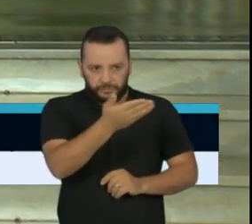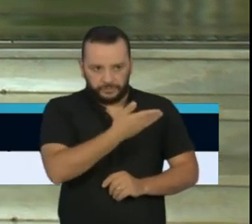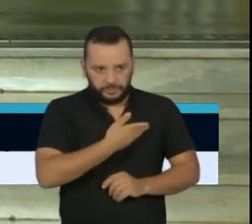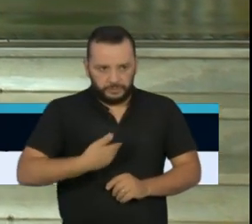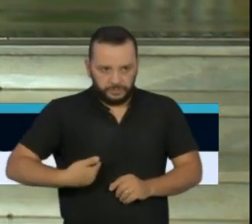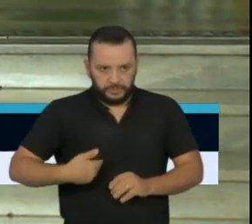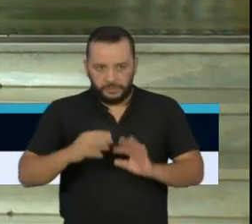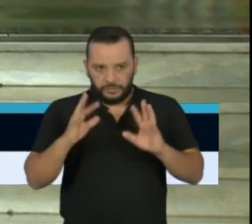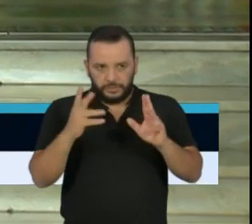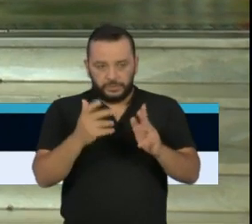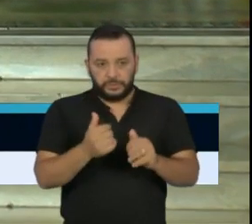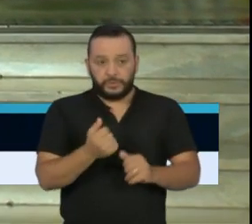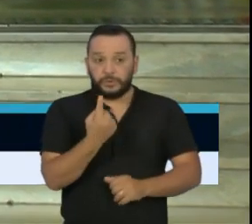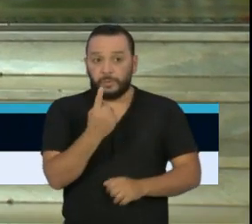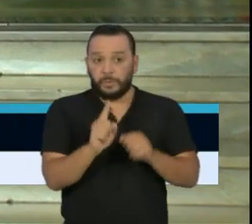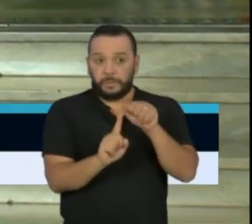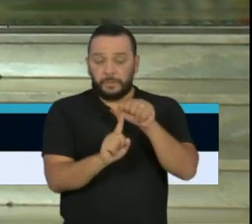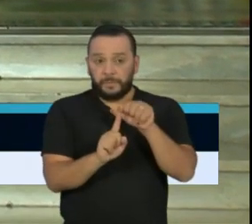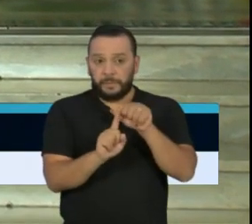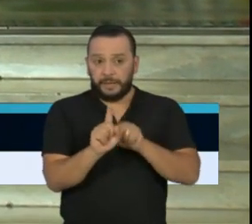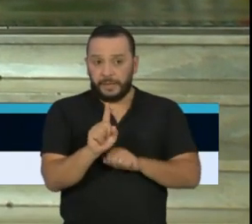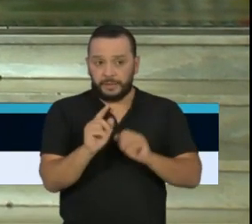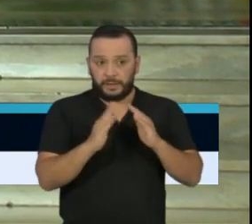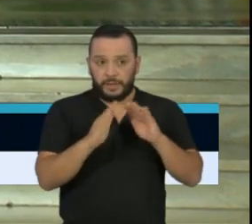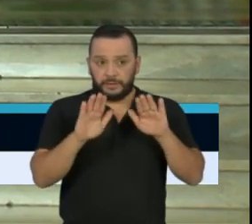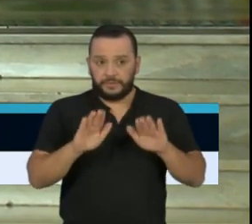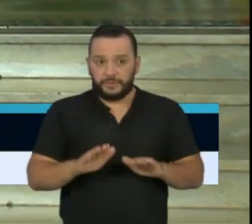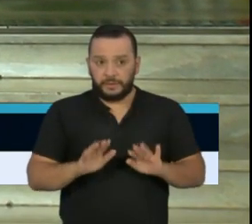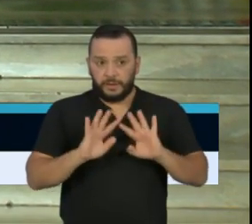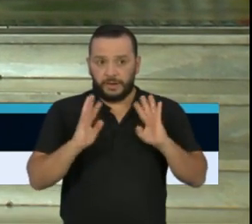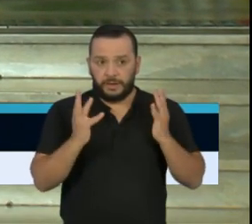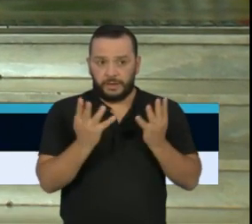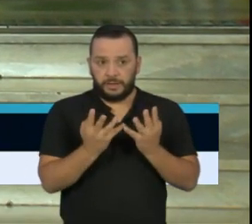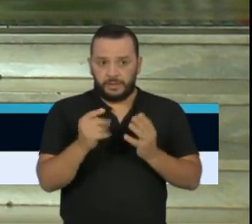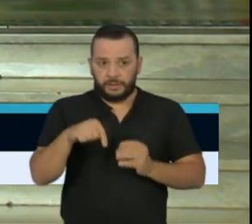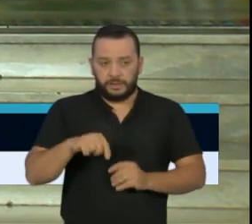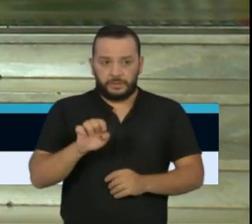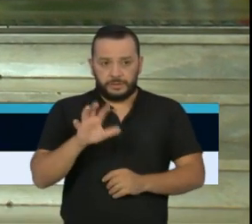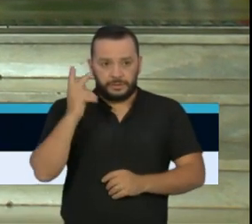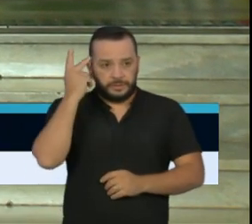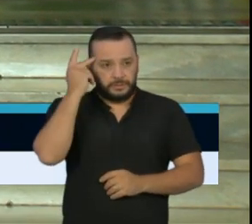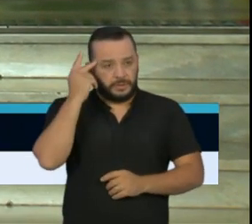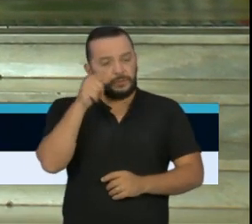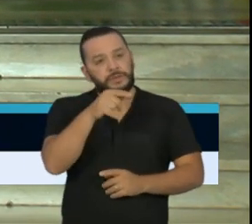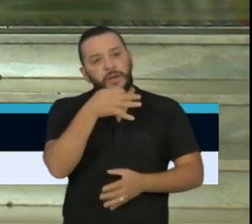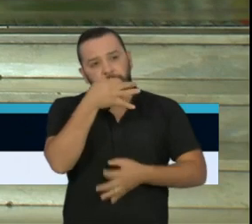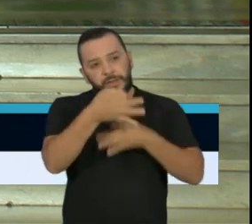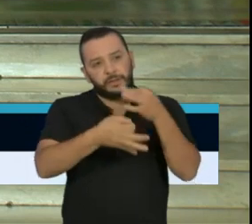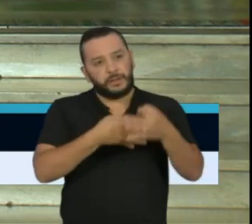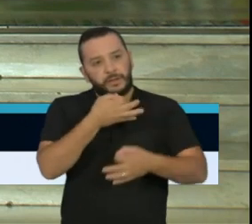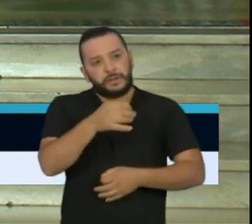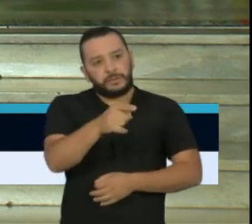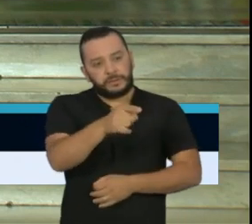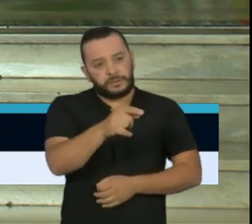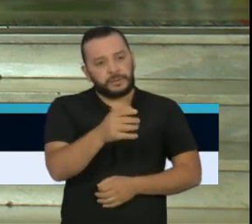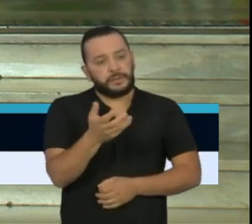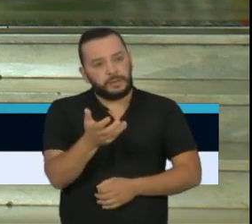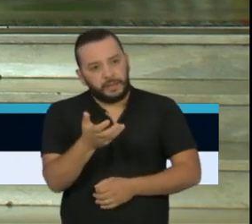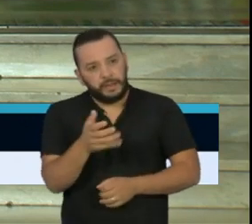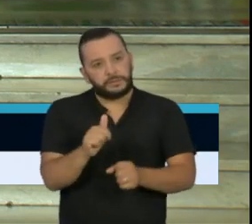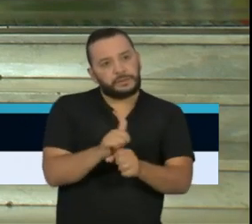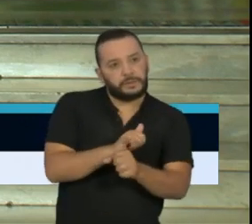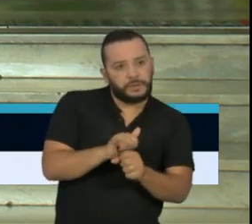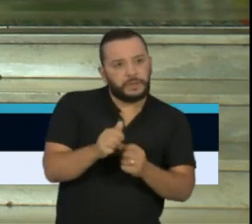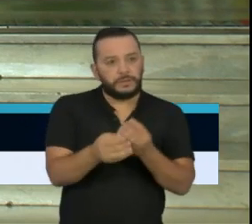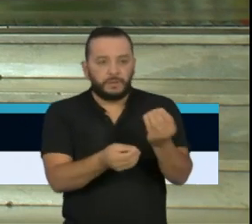faz um mês da vigência da quarentena no estado de São Paulo. Eu queria saber qual o balanço que o governo estadual faz, se pretendem rever alguma